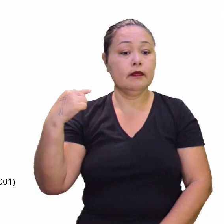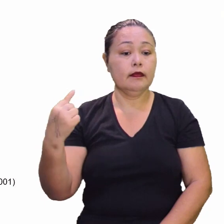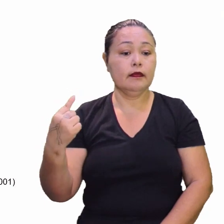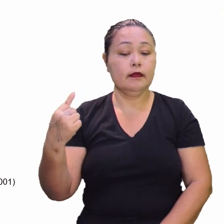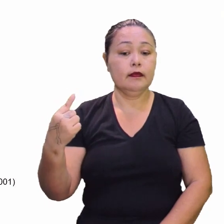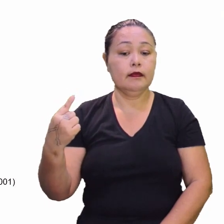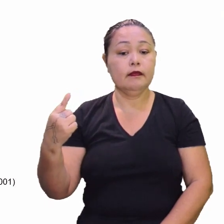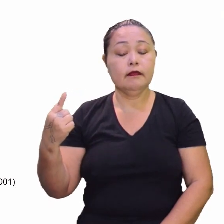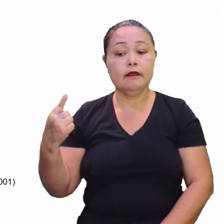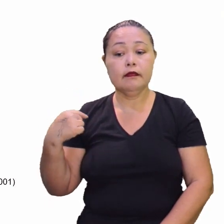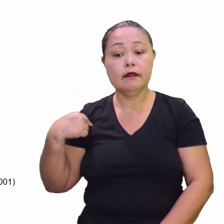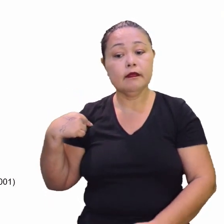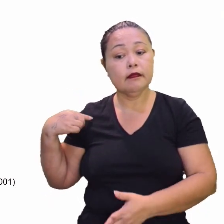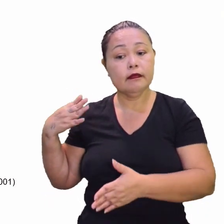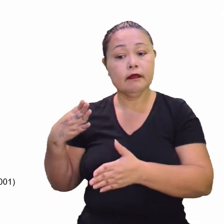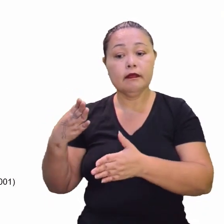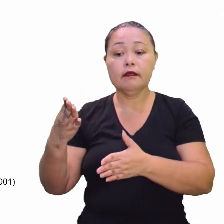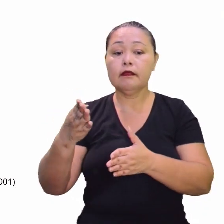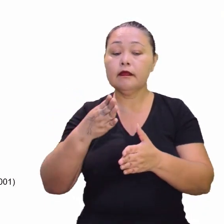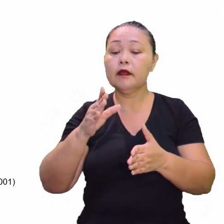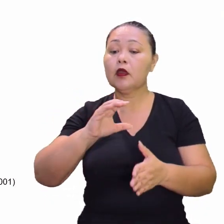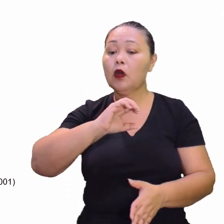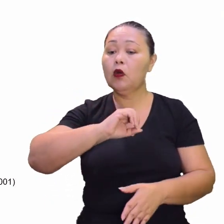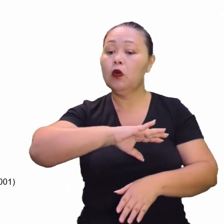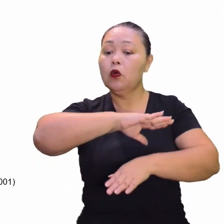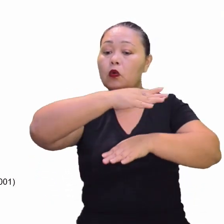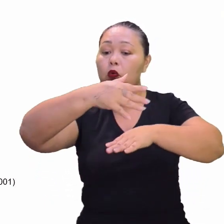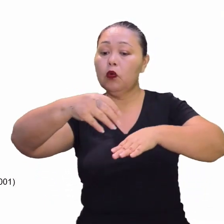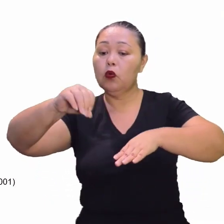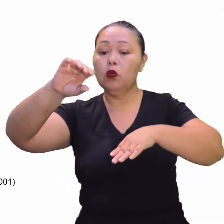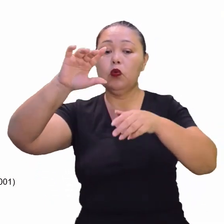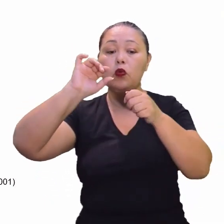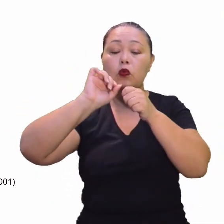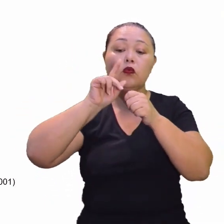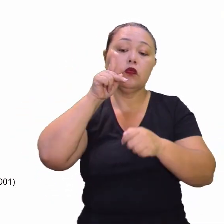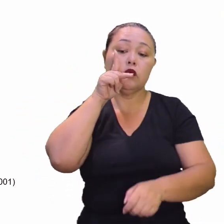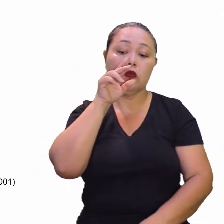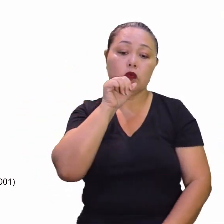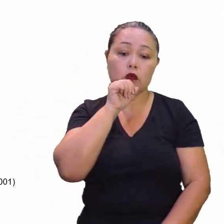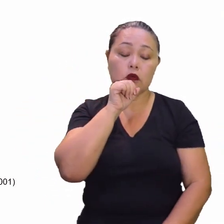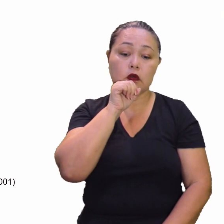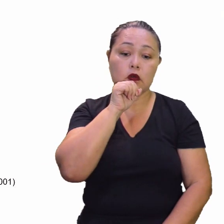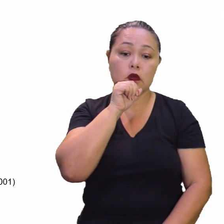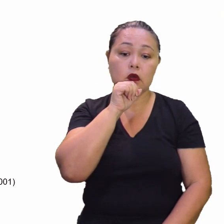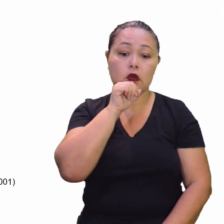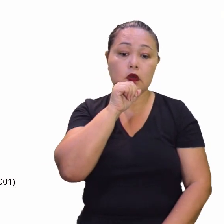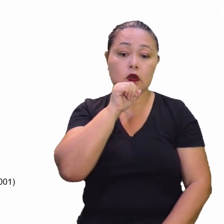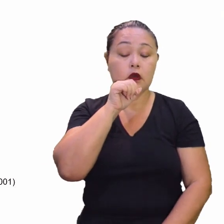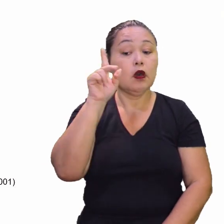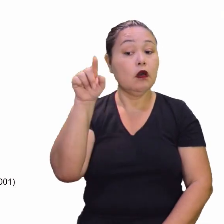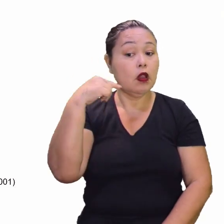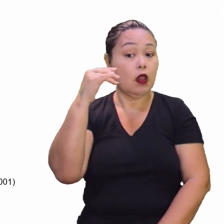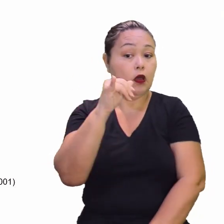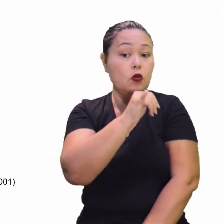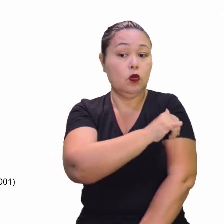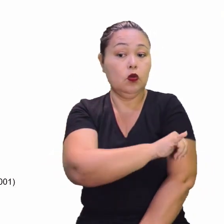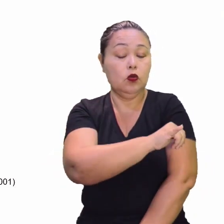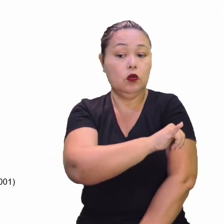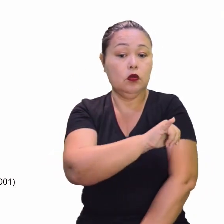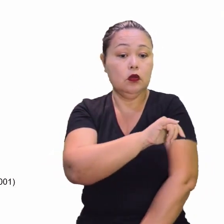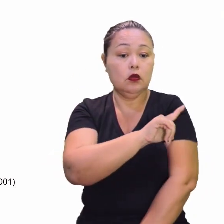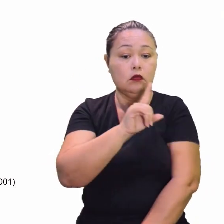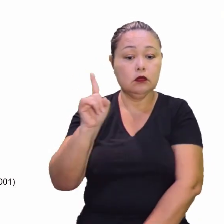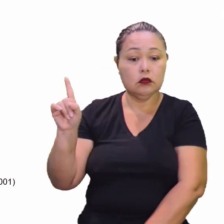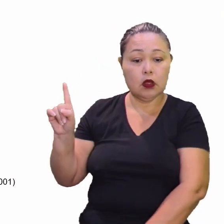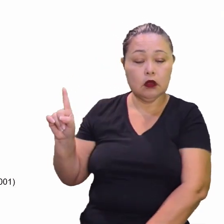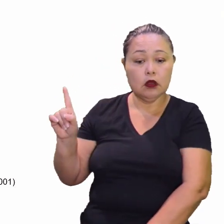temos aí ó, o caminho para o Pacífico, Porto Velho, a Santos, lá do Rio de Janeiro, né? Se a gente for pegar